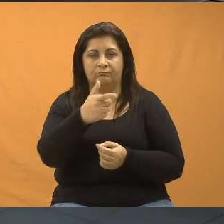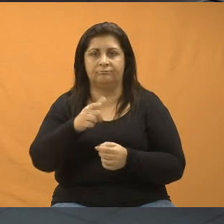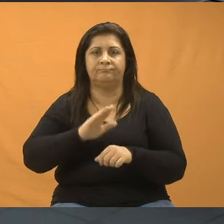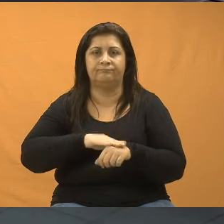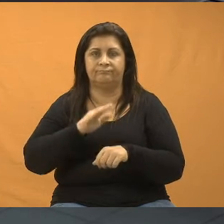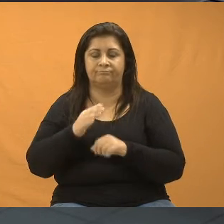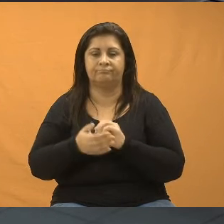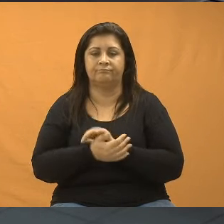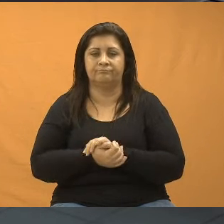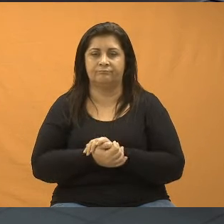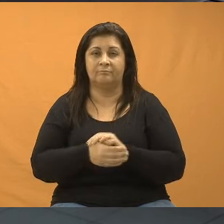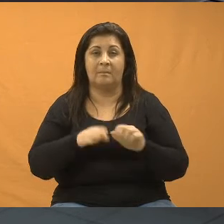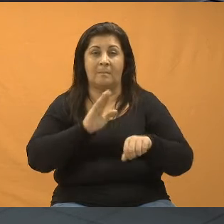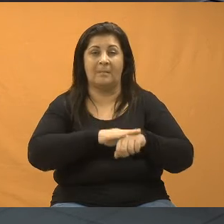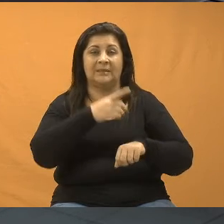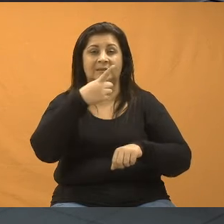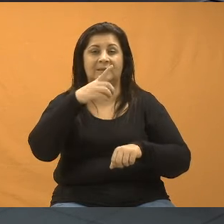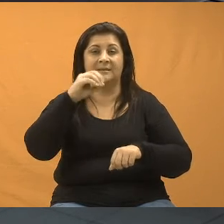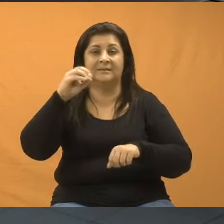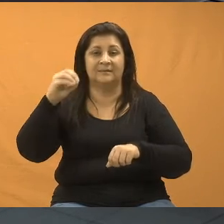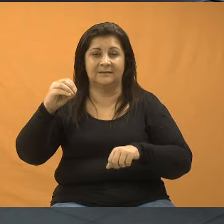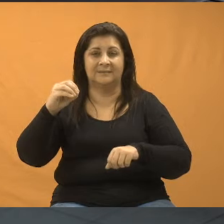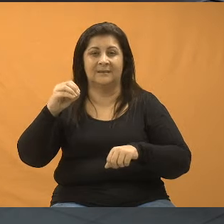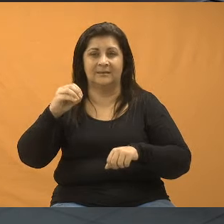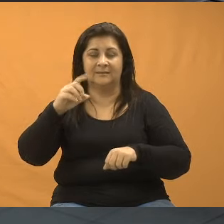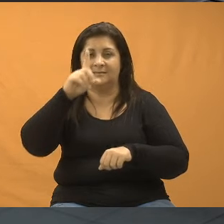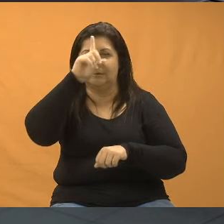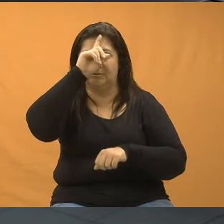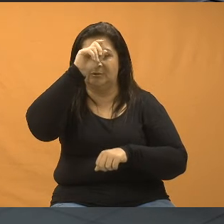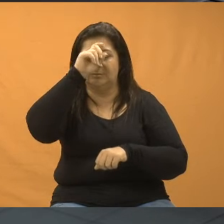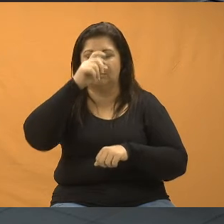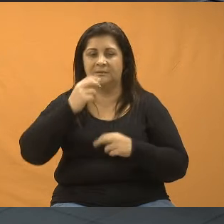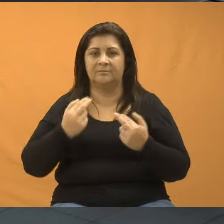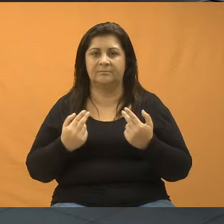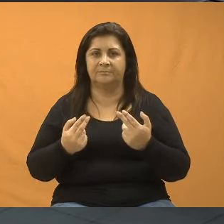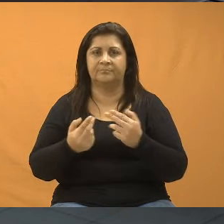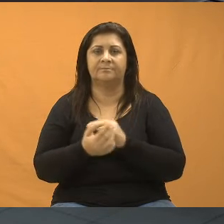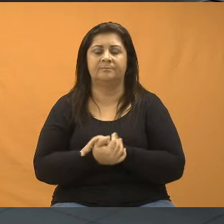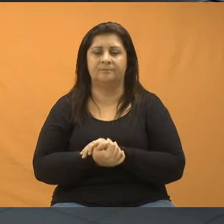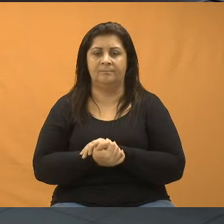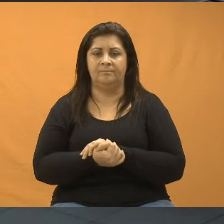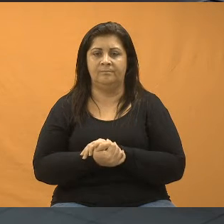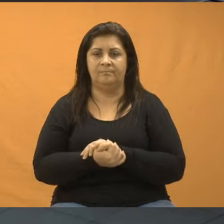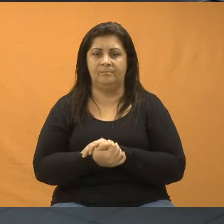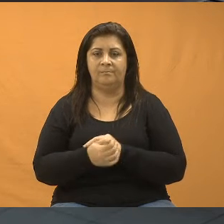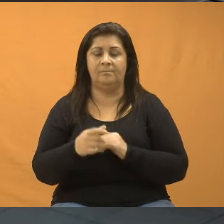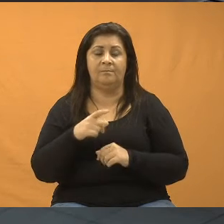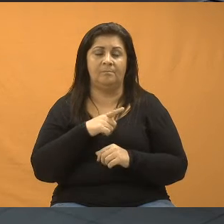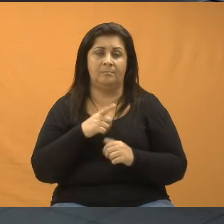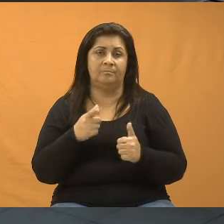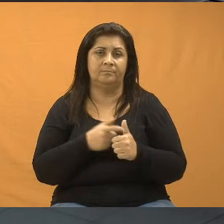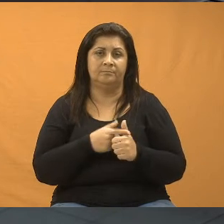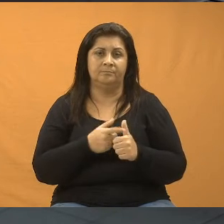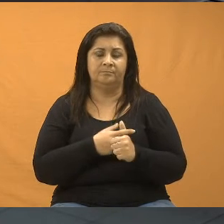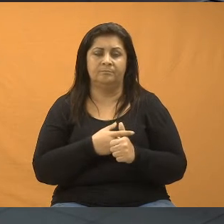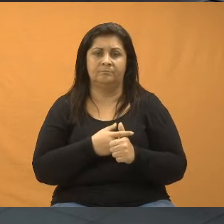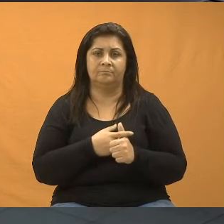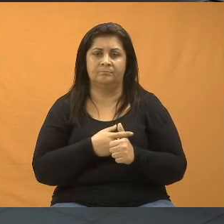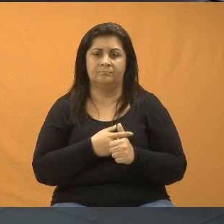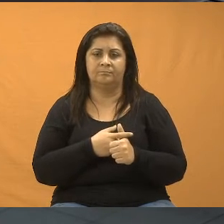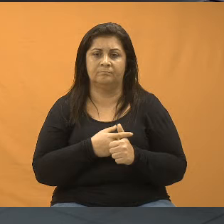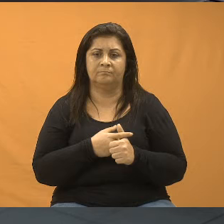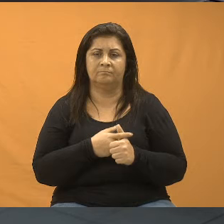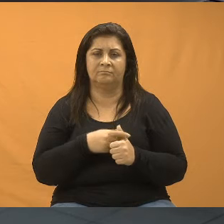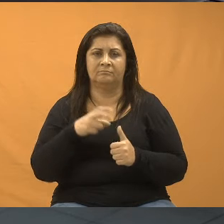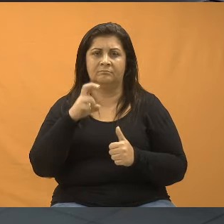mais de 100 Santa Casas que aderiram ao ProSUS, né? Então existe hoje essa dívida grande, esses 50